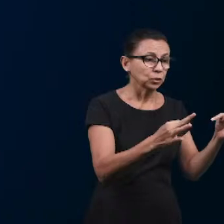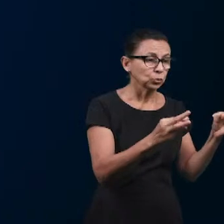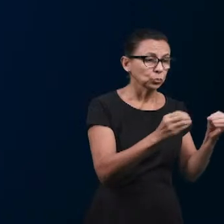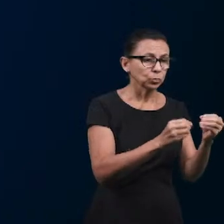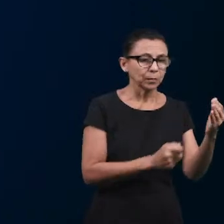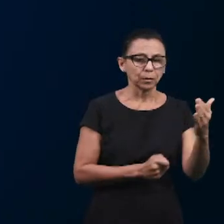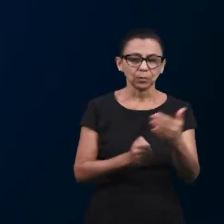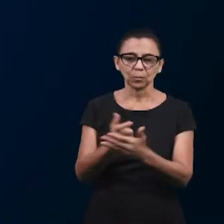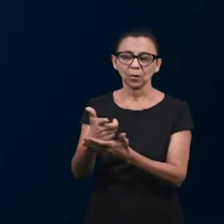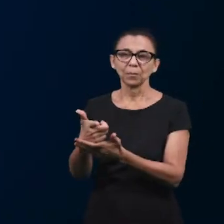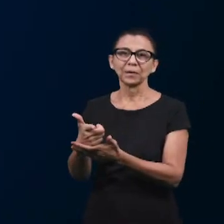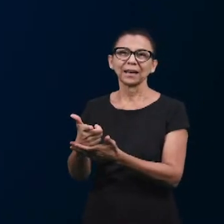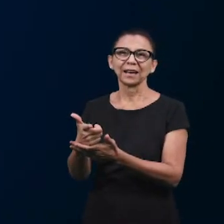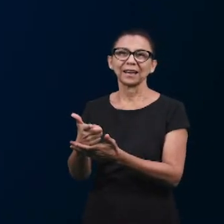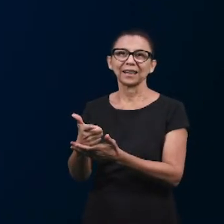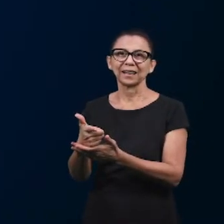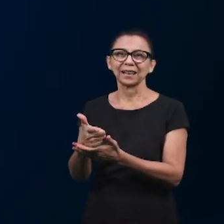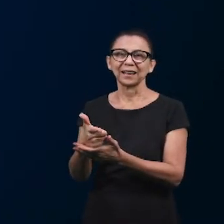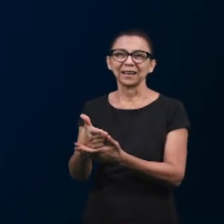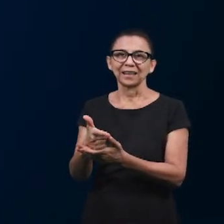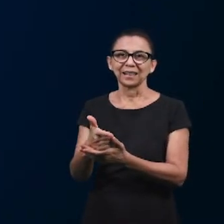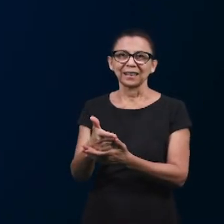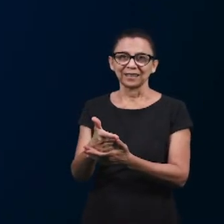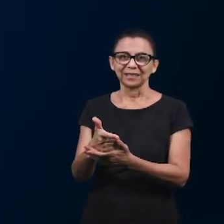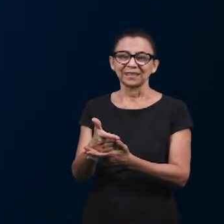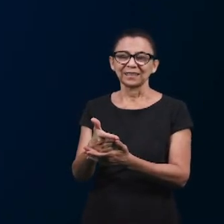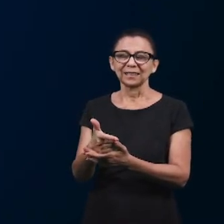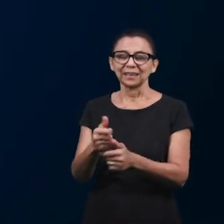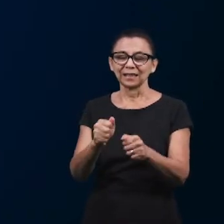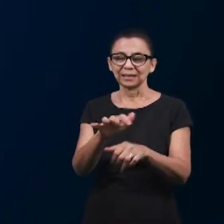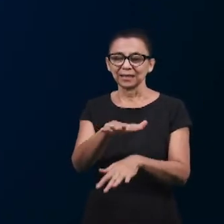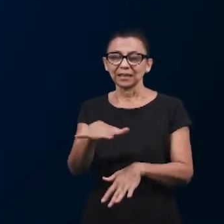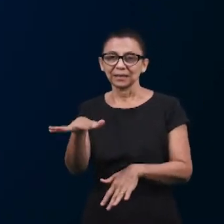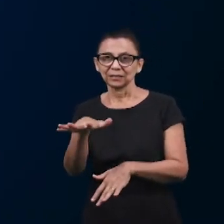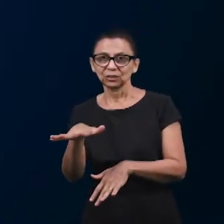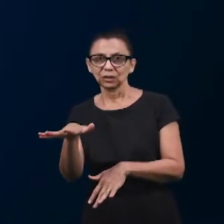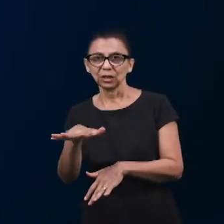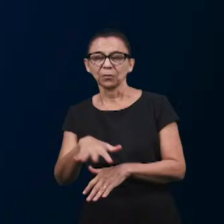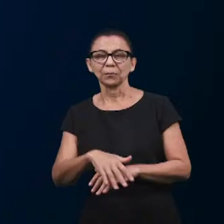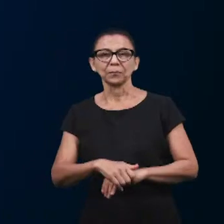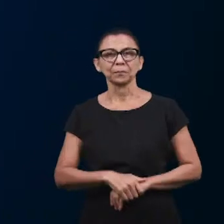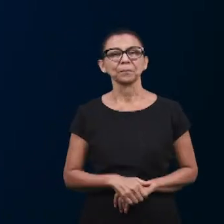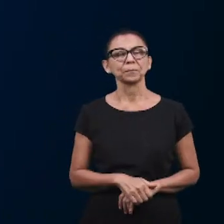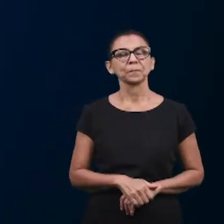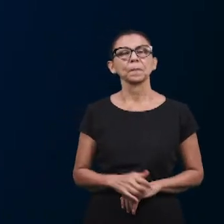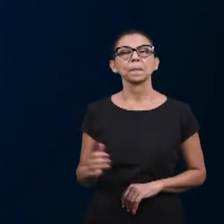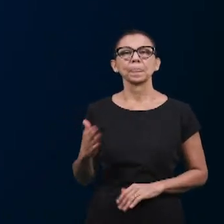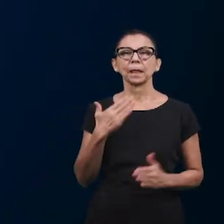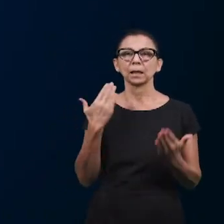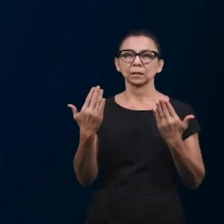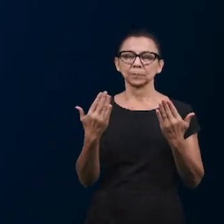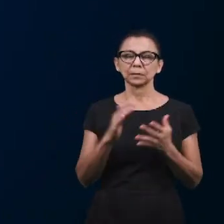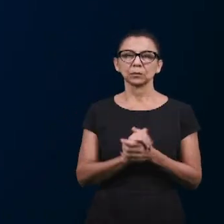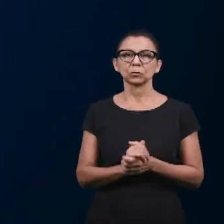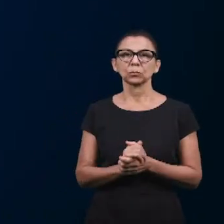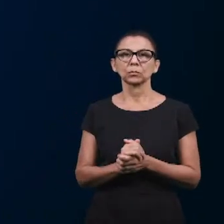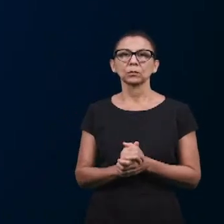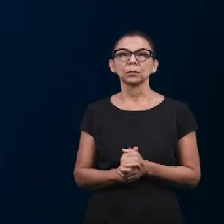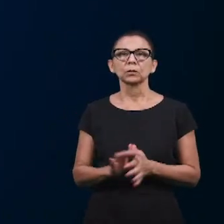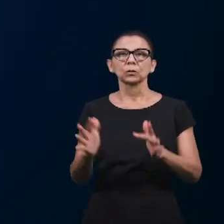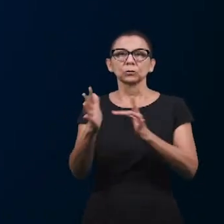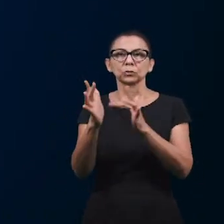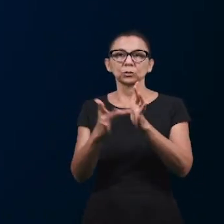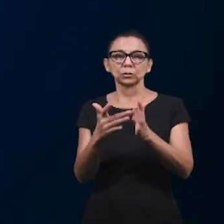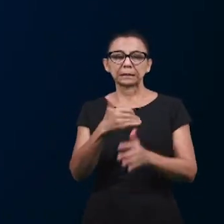nas nossas vidas. Quando temos um novo nascimento, quando Cristo nasce em nós, abrimos mão de tudo aquilo que é